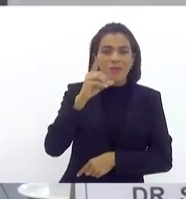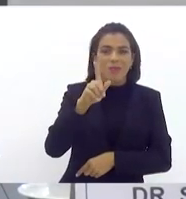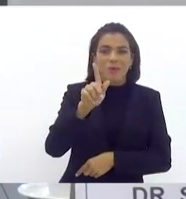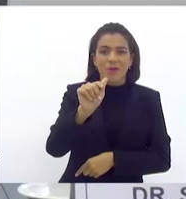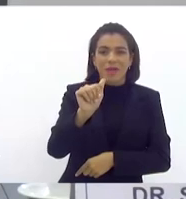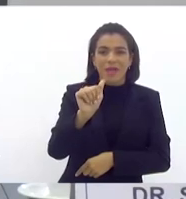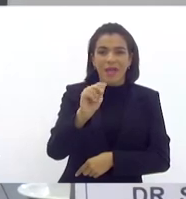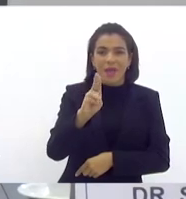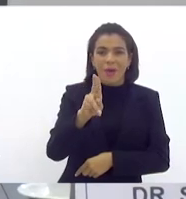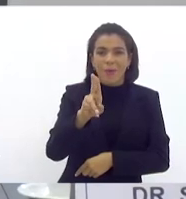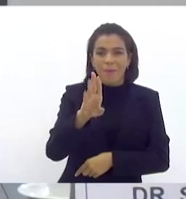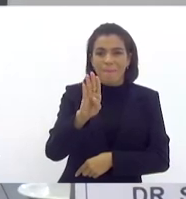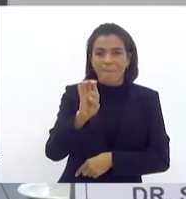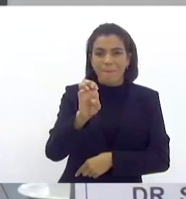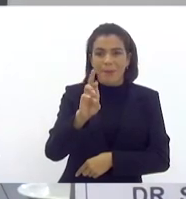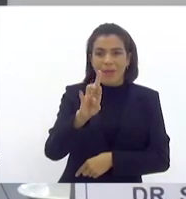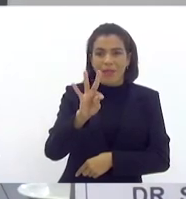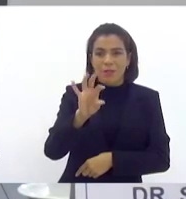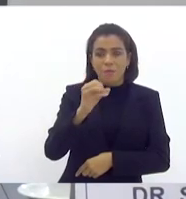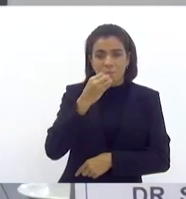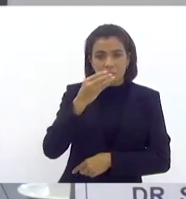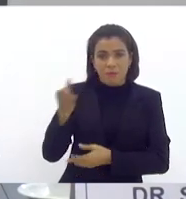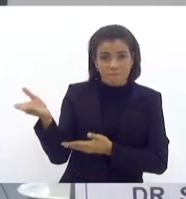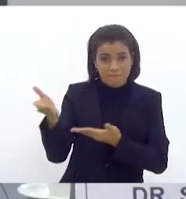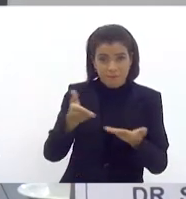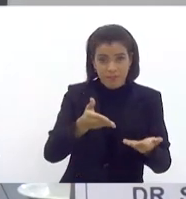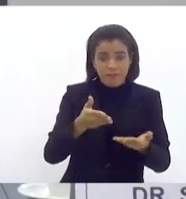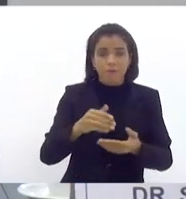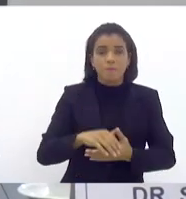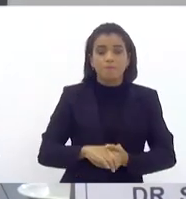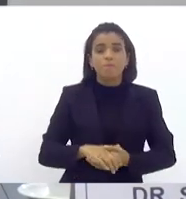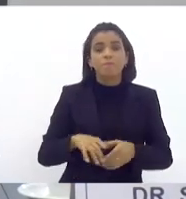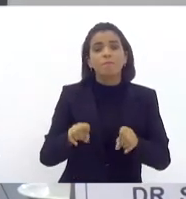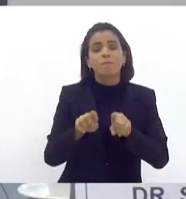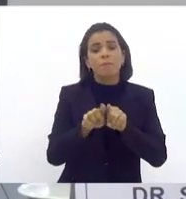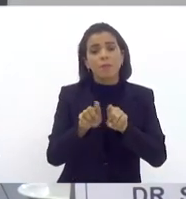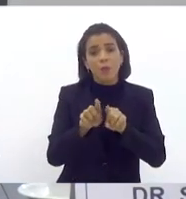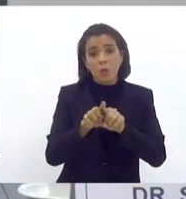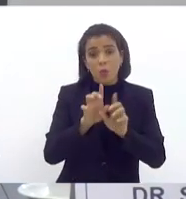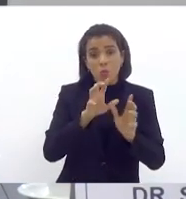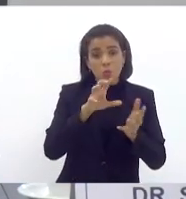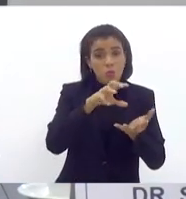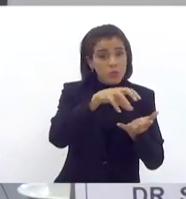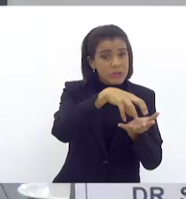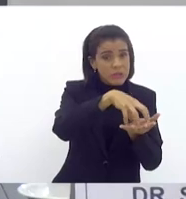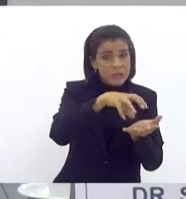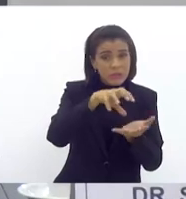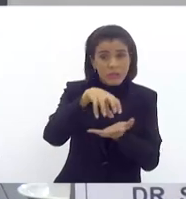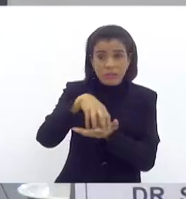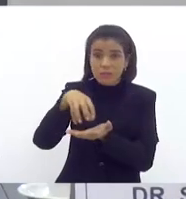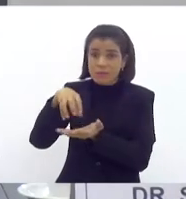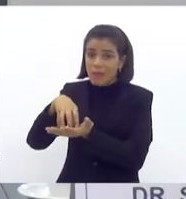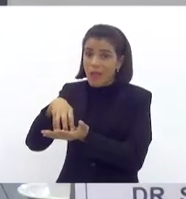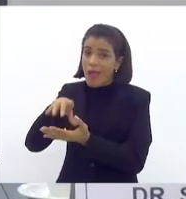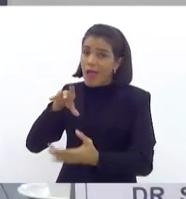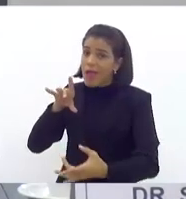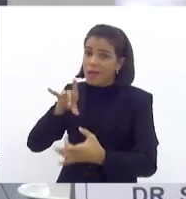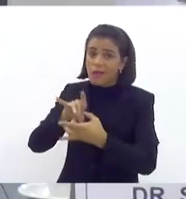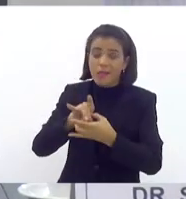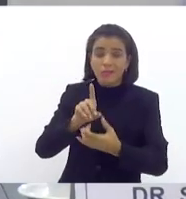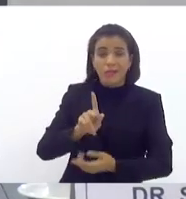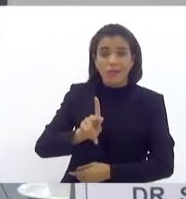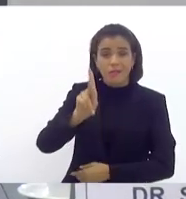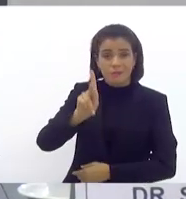assiste razão. Mas, por outro lado, me permito falar aqui que um dos setores que me procura é relacionado à Petrobras, por